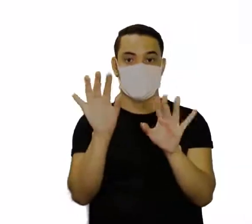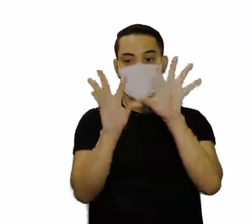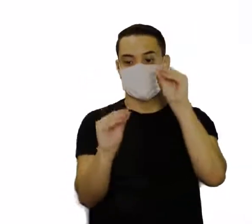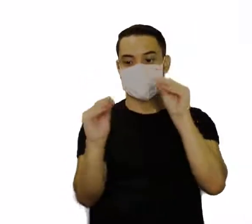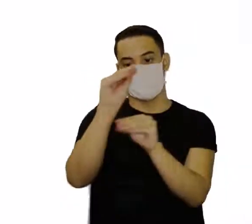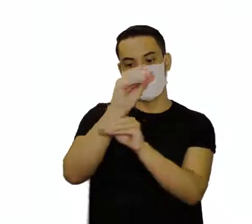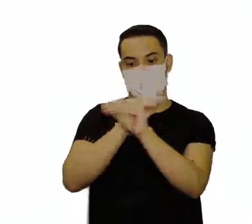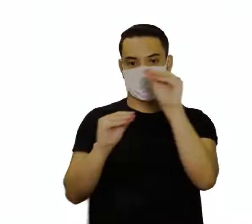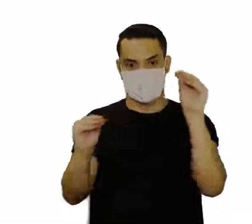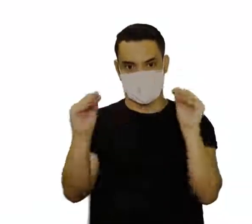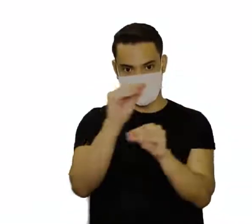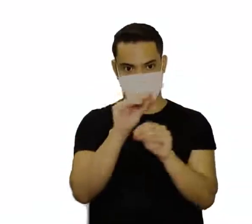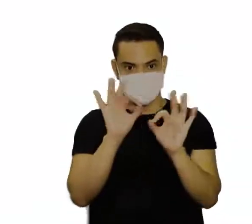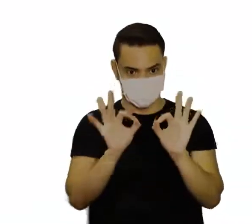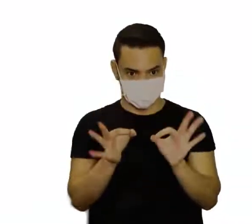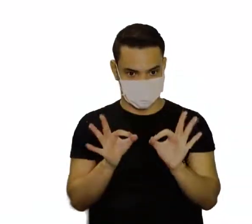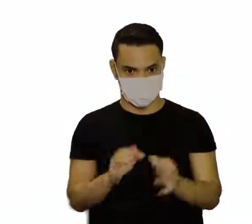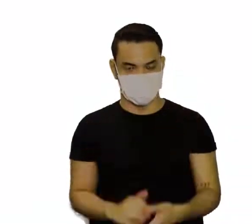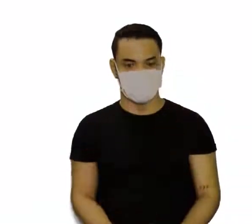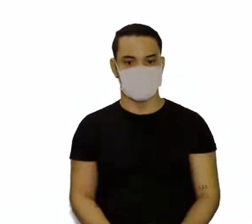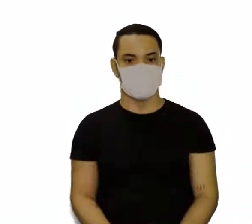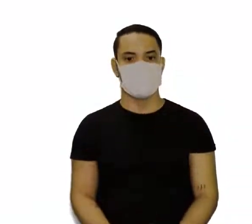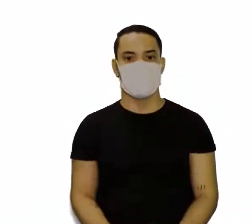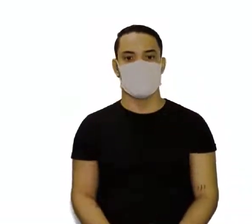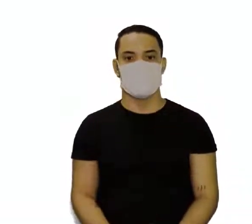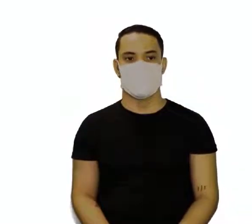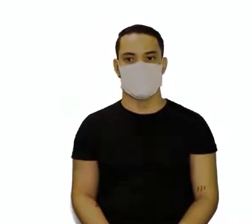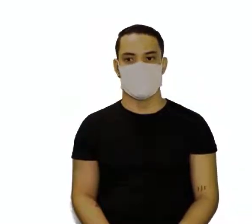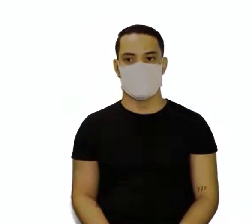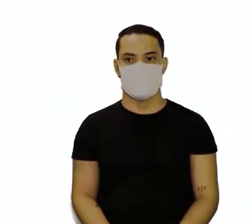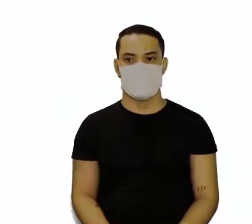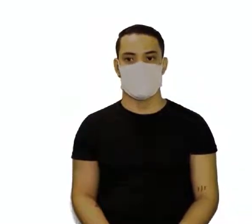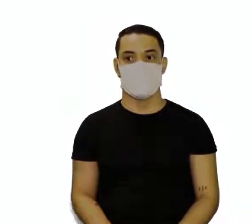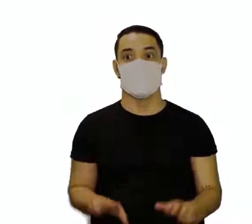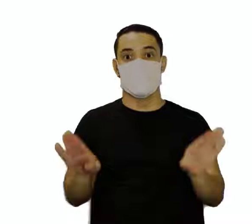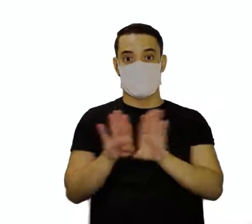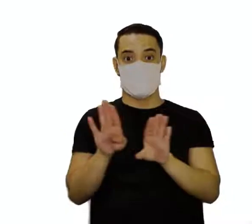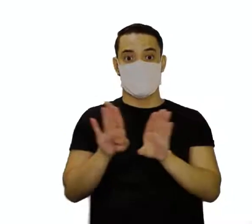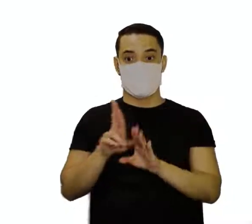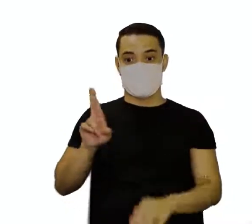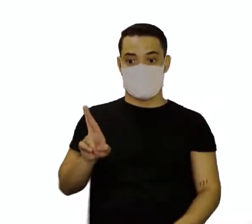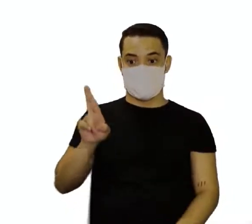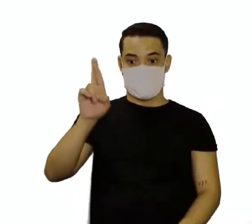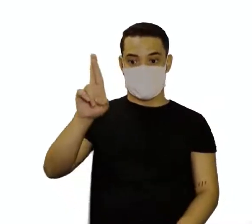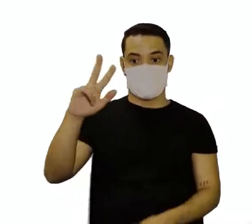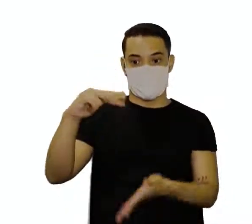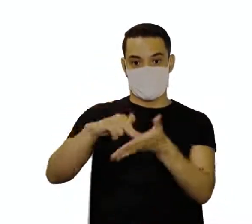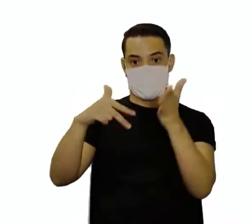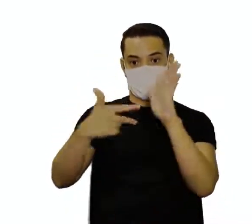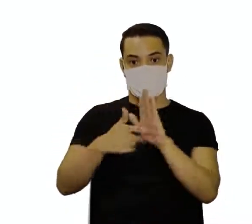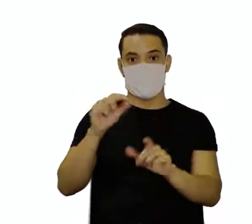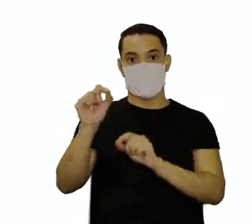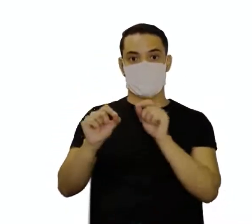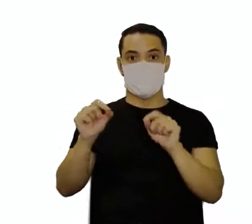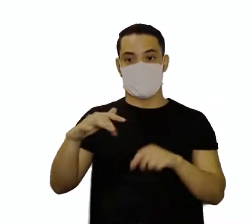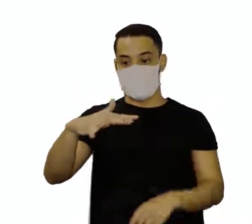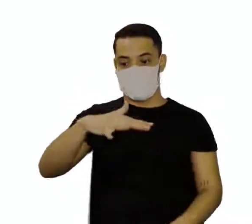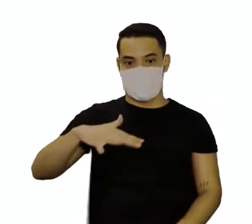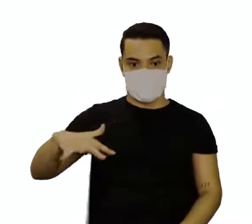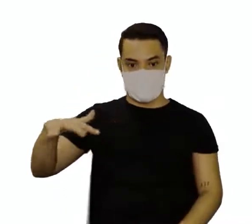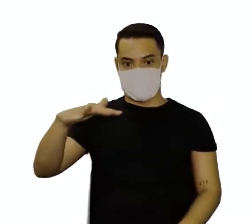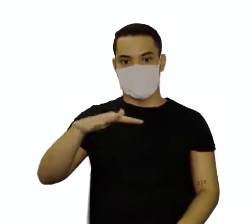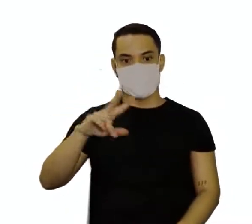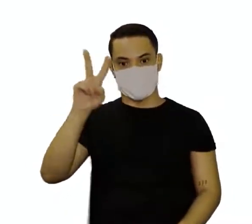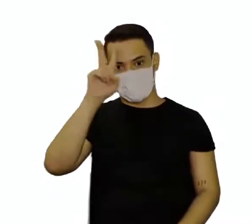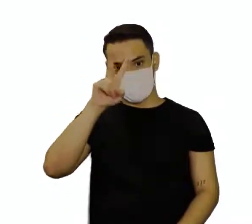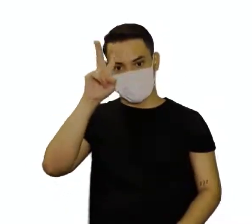essas grandezas aí, né? Bom, aqui uma representação de um circuito, né? Que